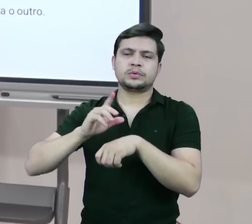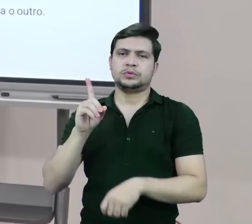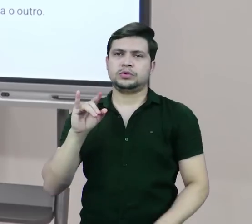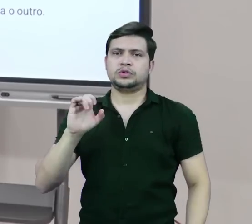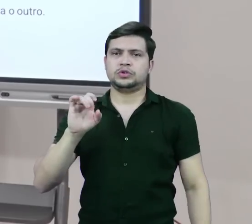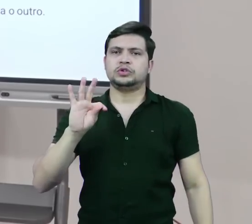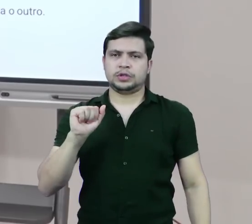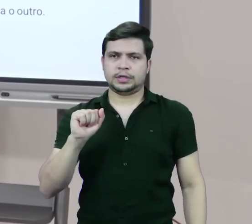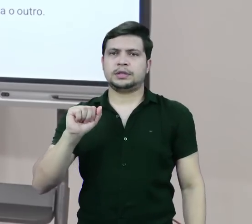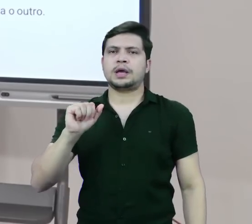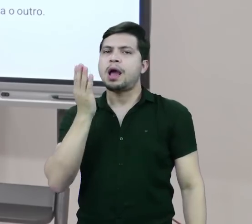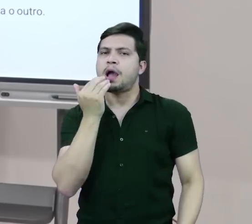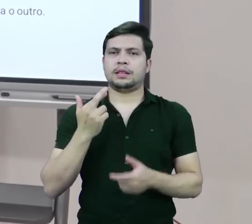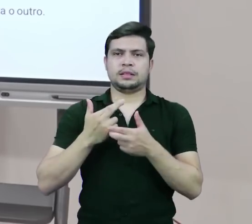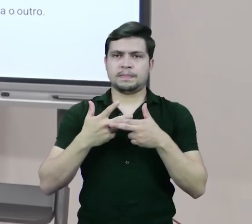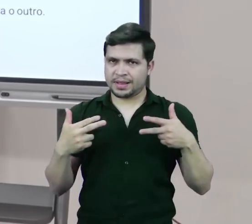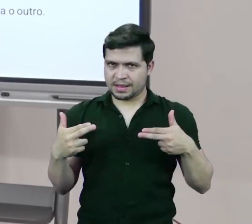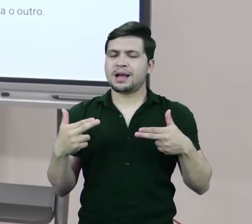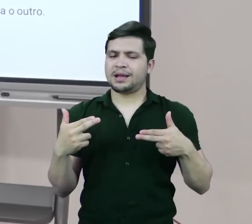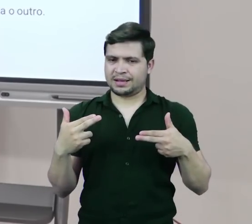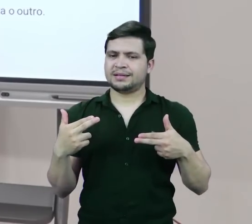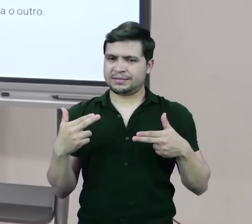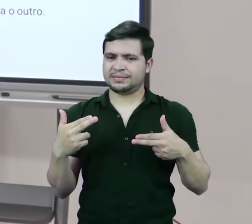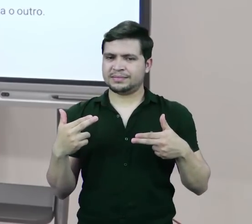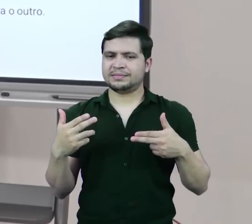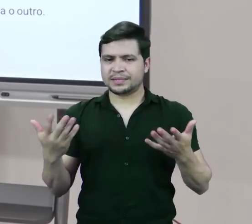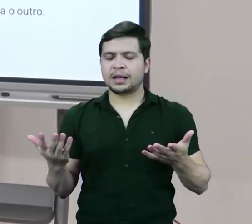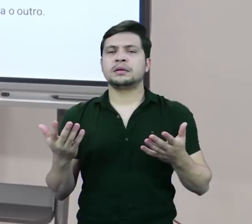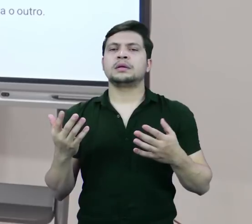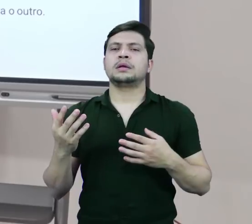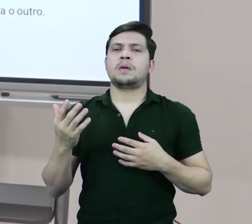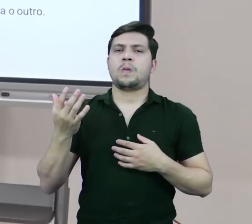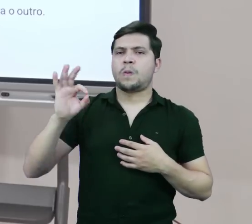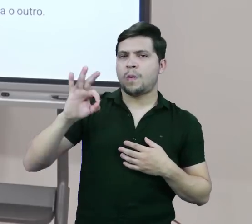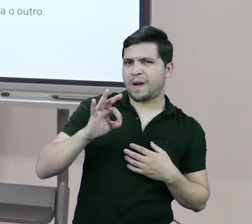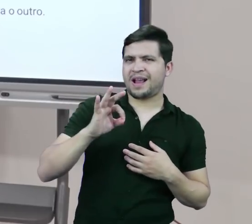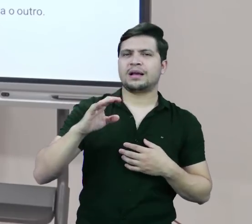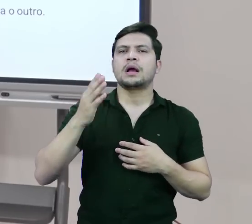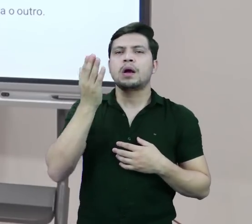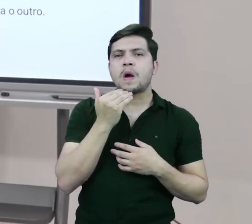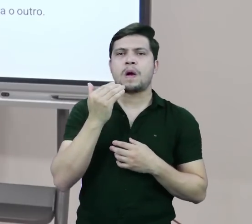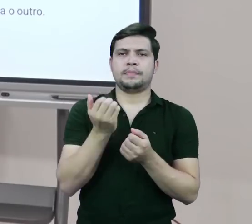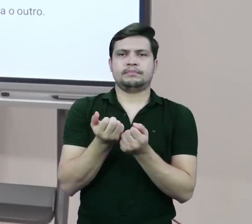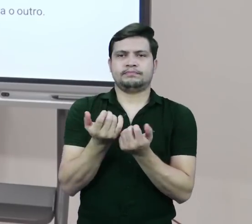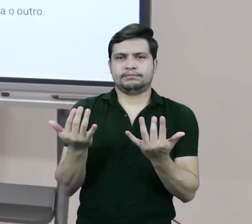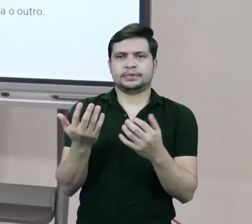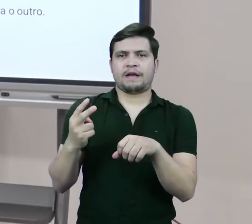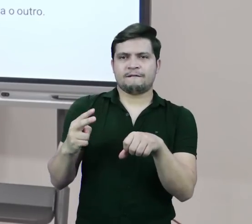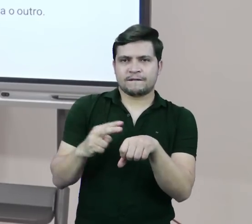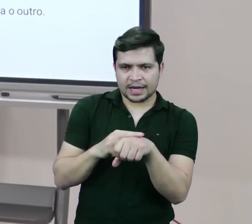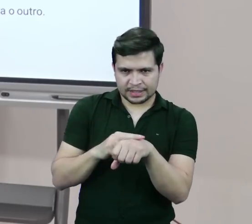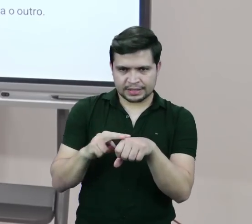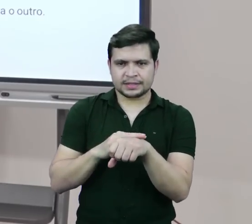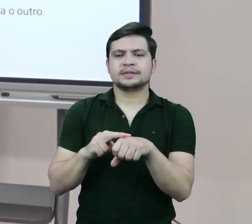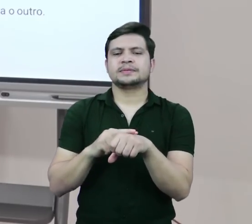através da dieta alimentar, tá certo? Essa dieta alimentar, né, vai ser baseada na grama e assim